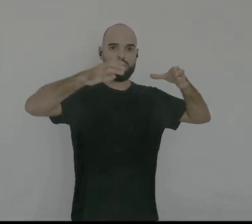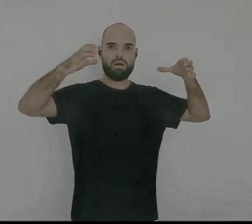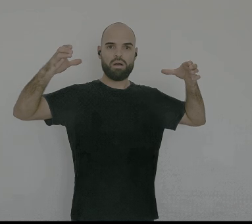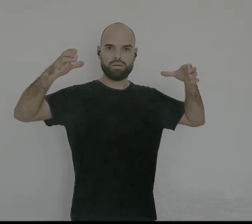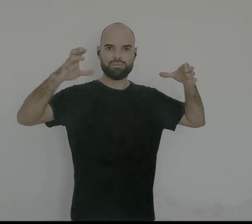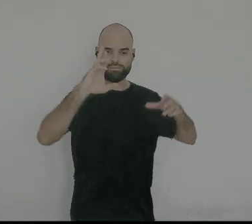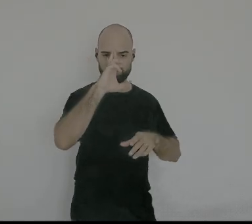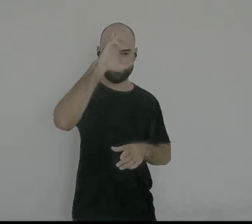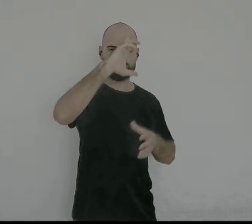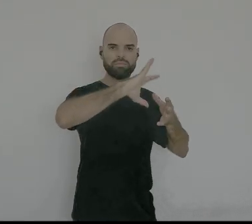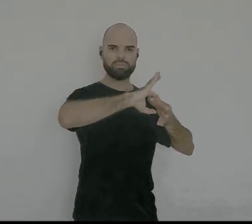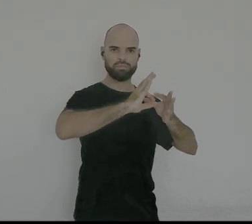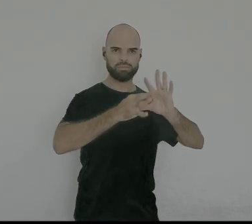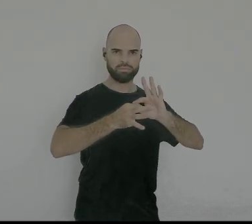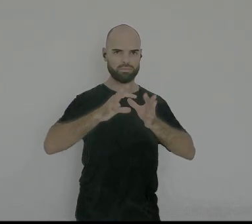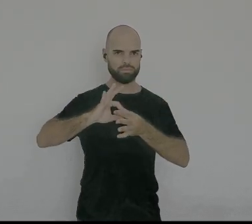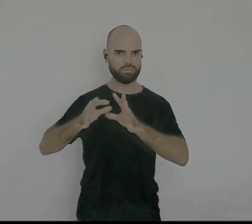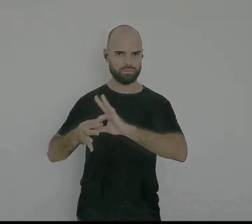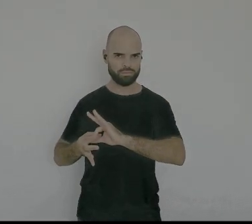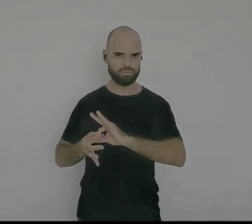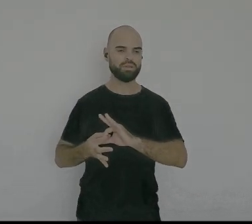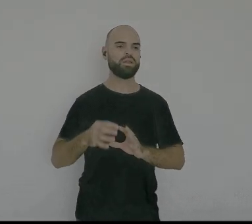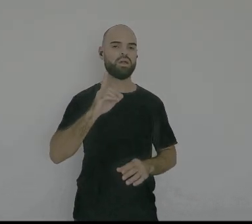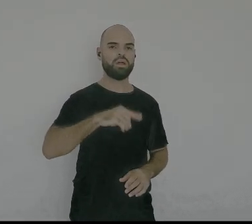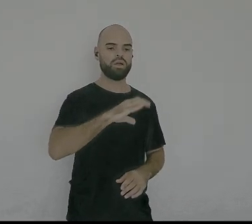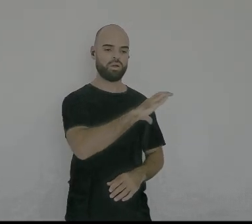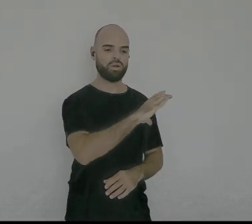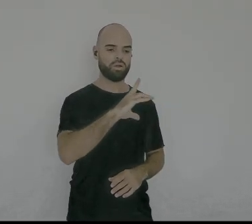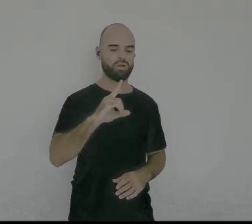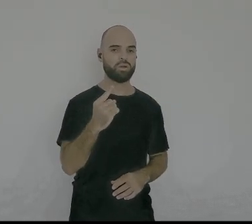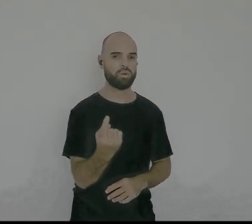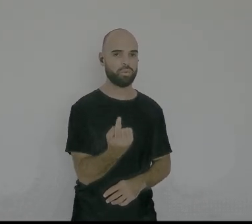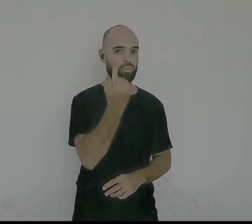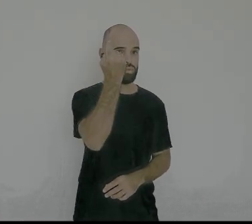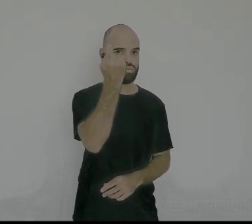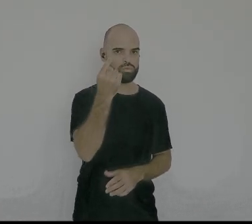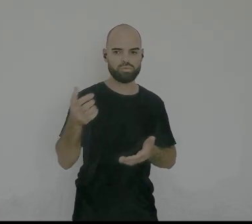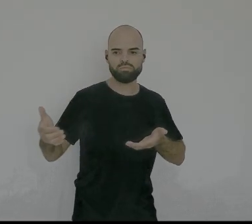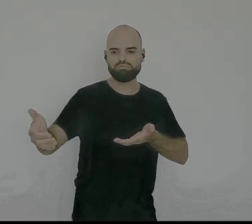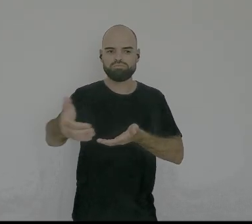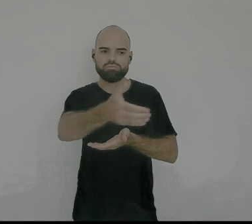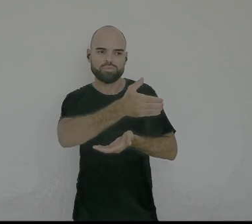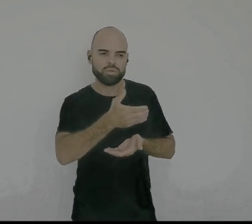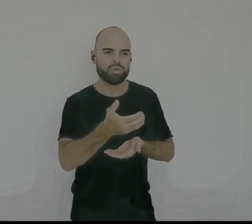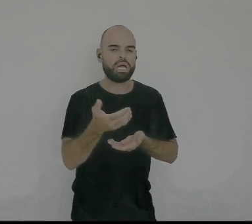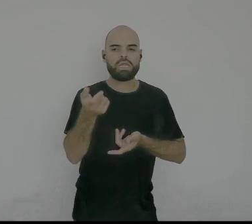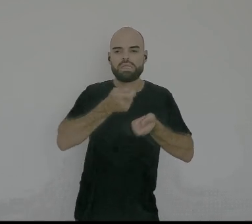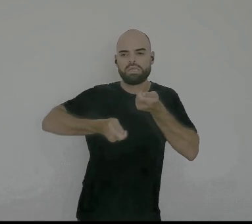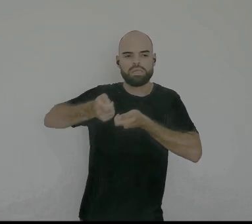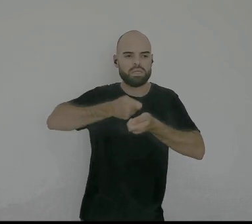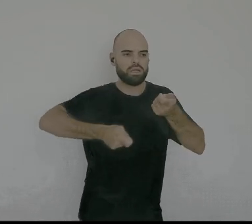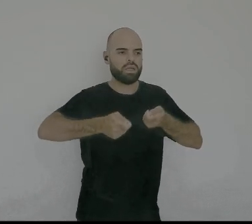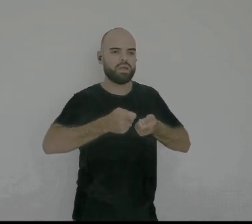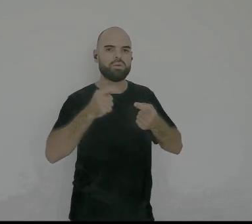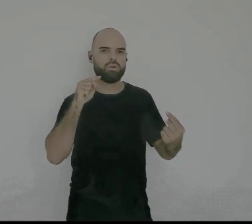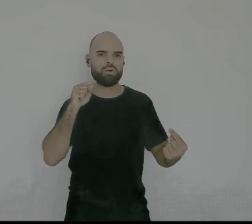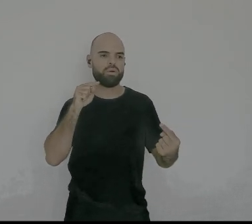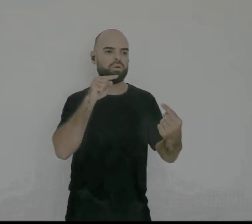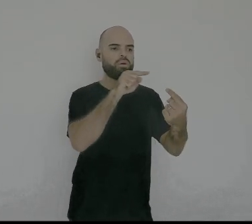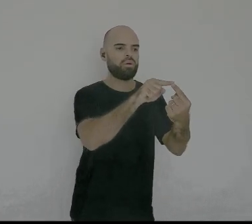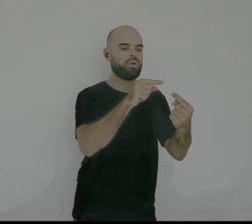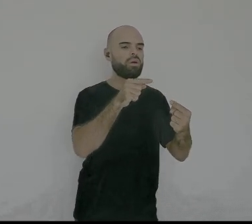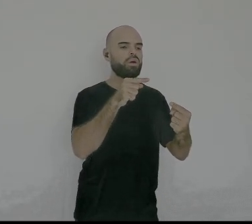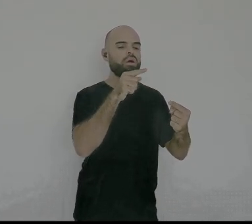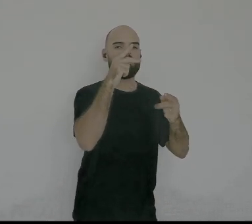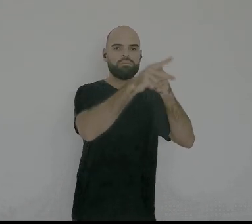macro-integrador, que é um ente de governança que pode juntar, constituído por um ente único, que junta, coordena e otimiza